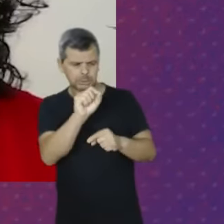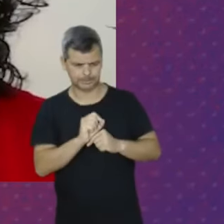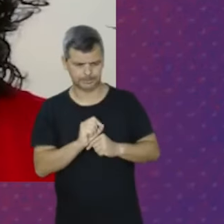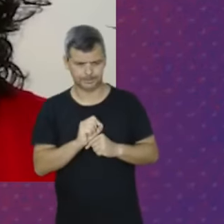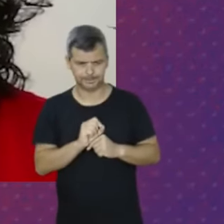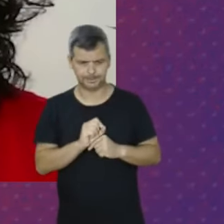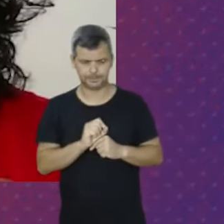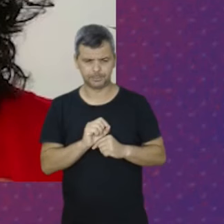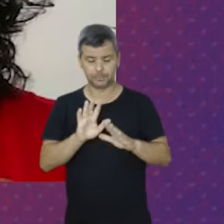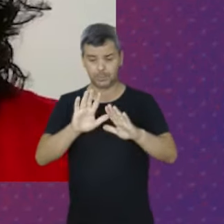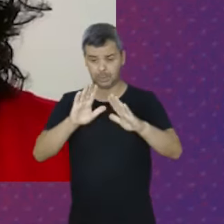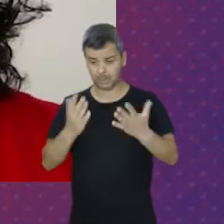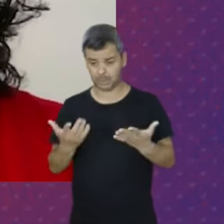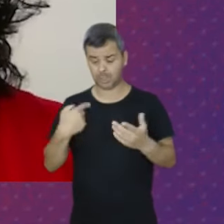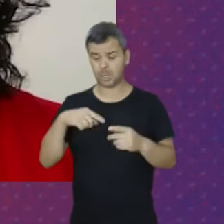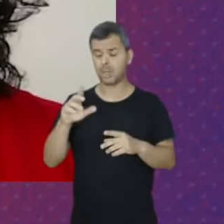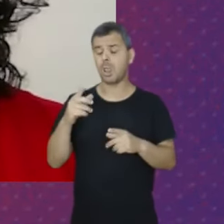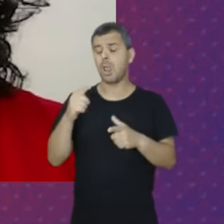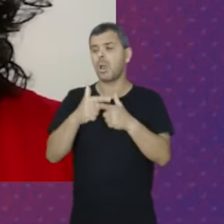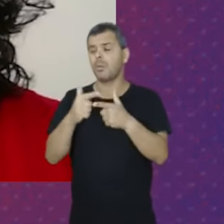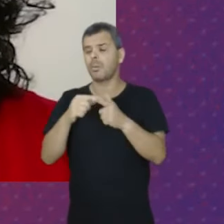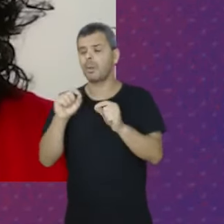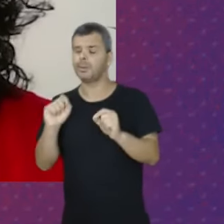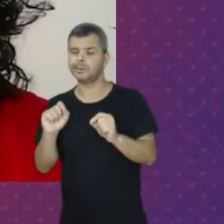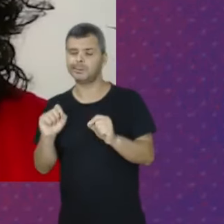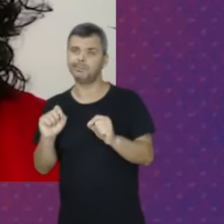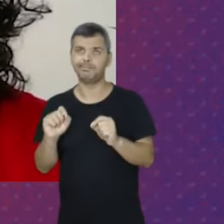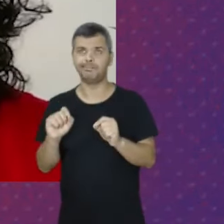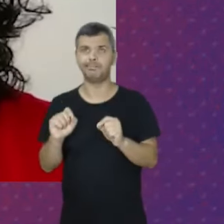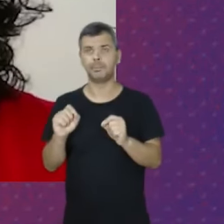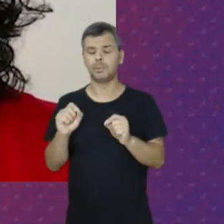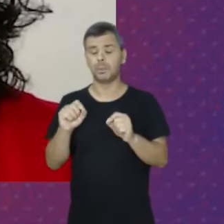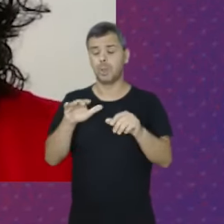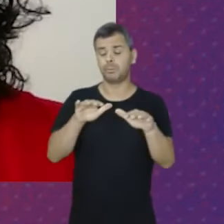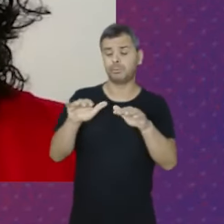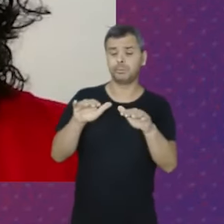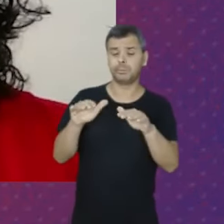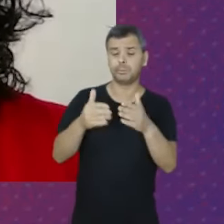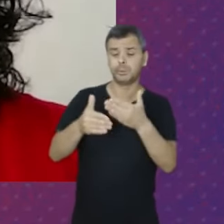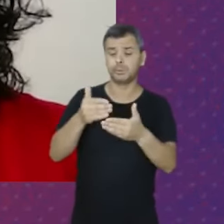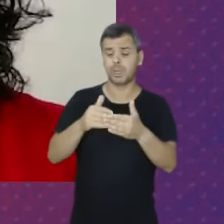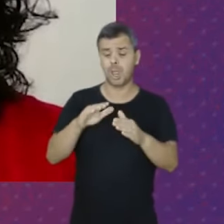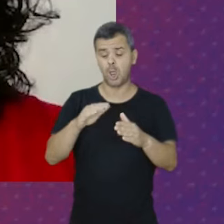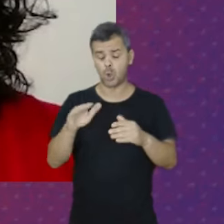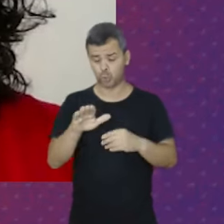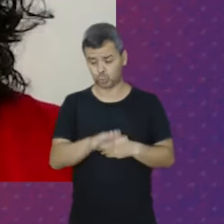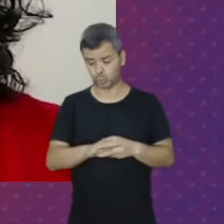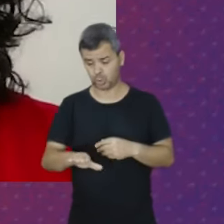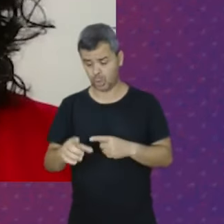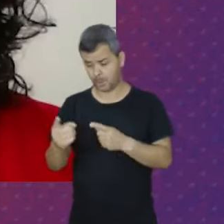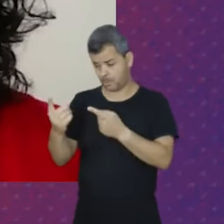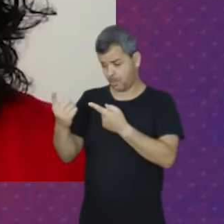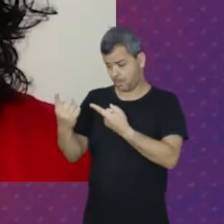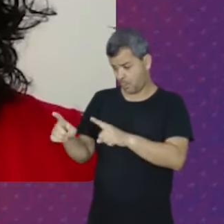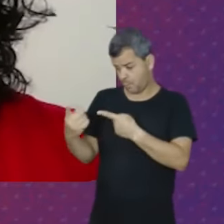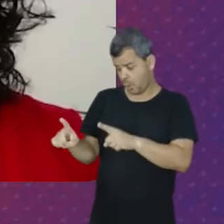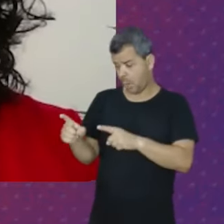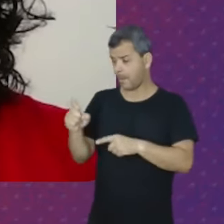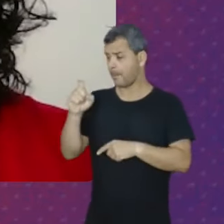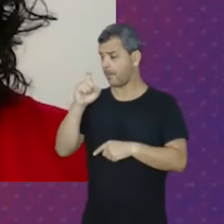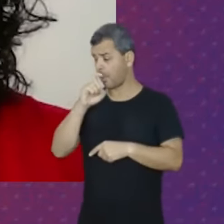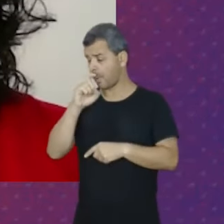né? Então, está lá uma situação envolvendo uma criança provocada pelo pai ou